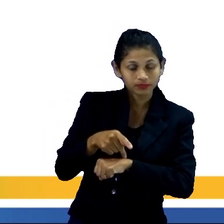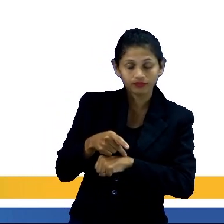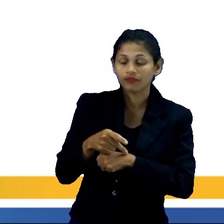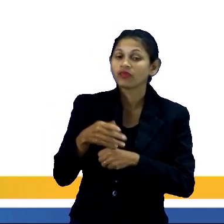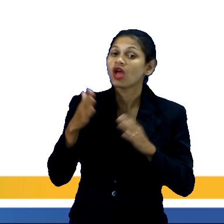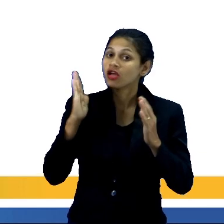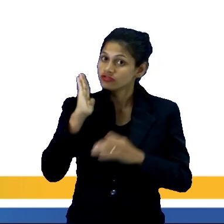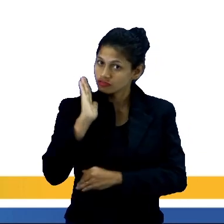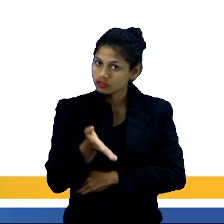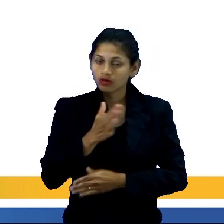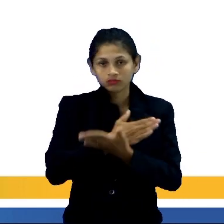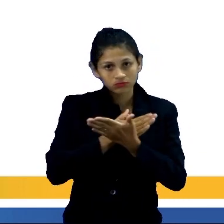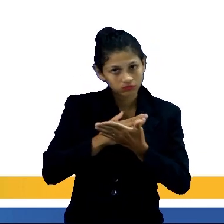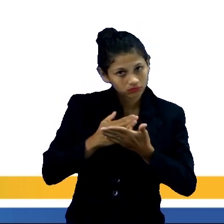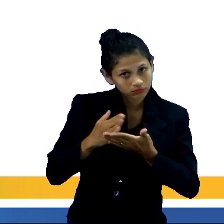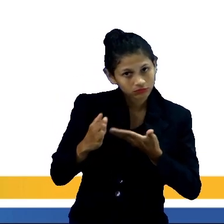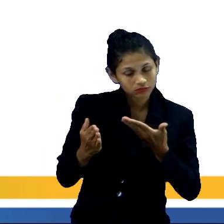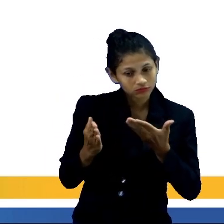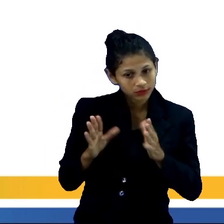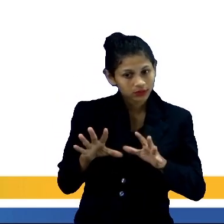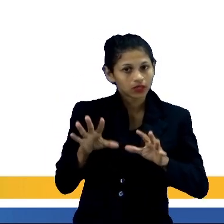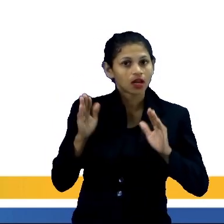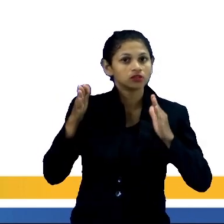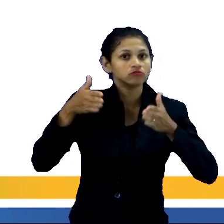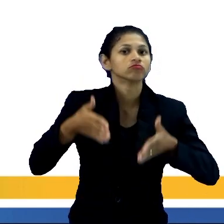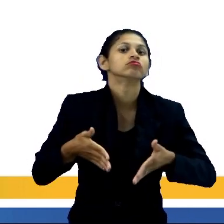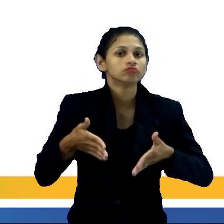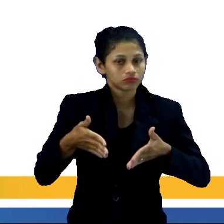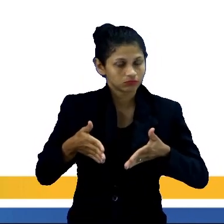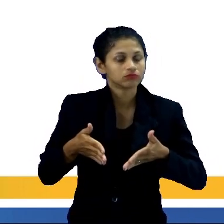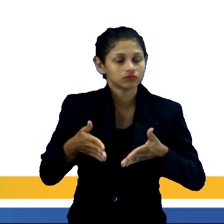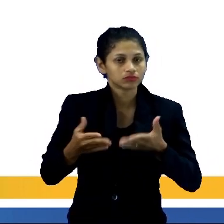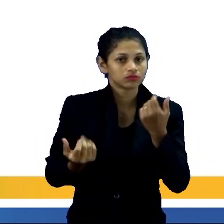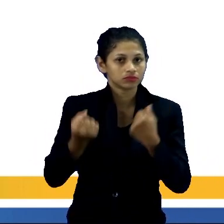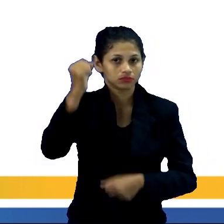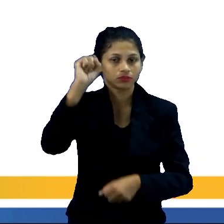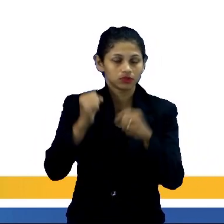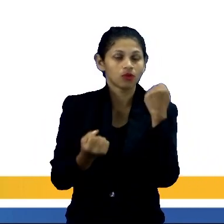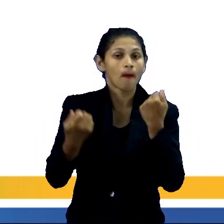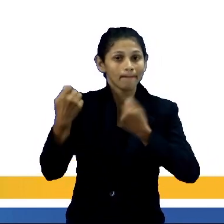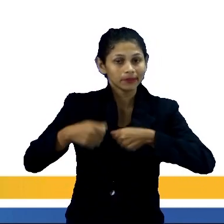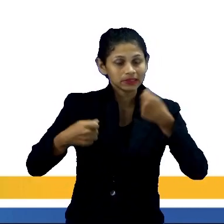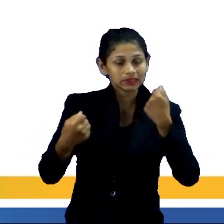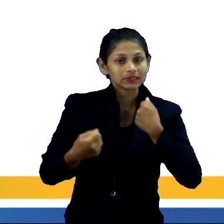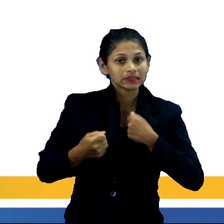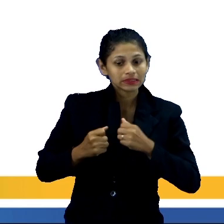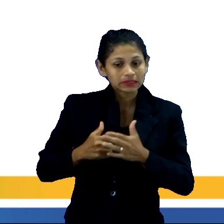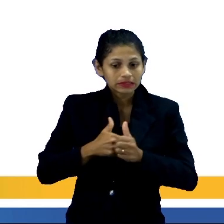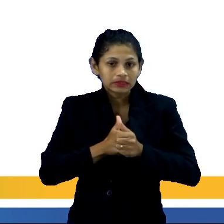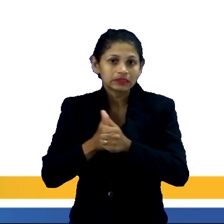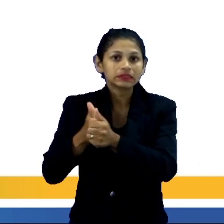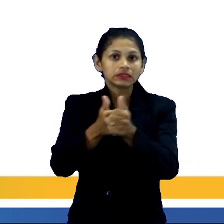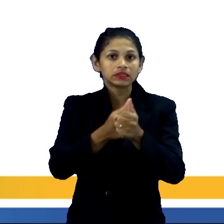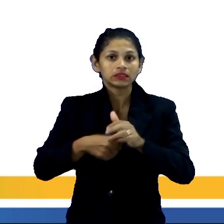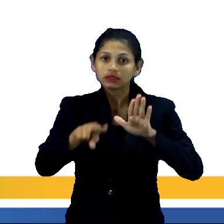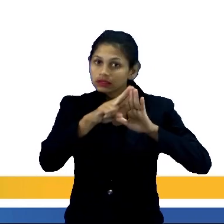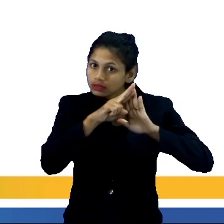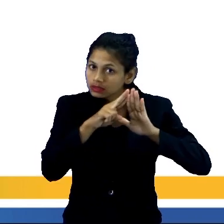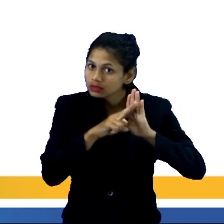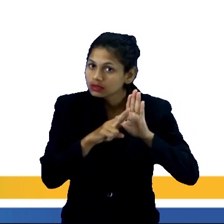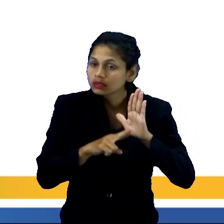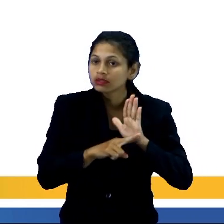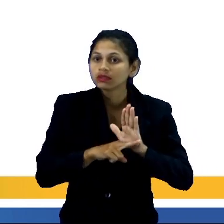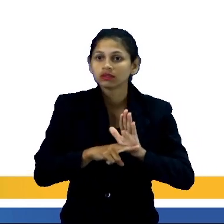se instalar indústrias, tá? E elas deveriam seguir algumas regras, como o protecionismo econômico, que